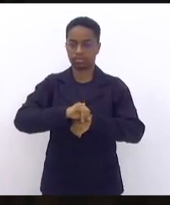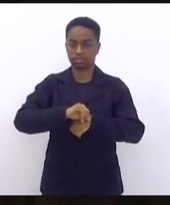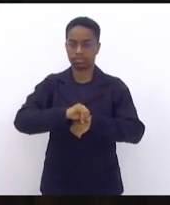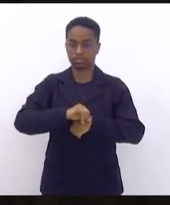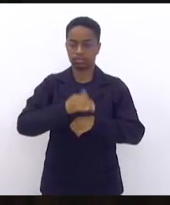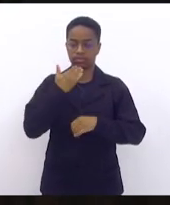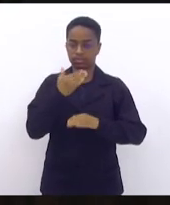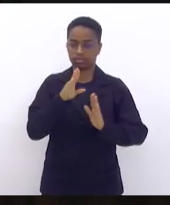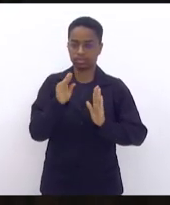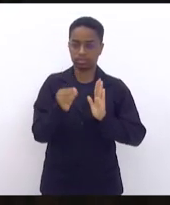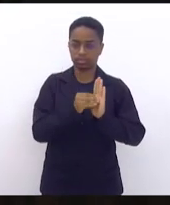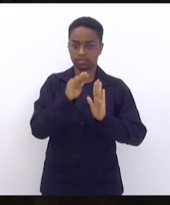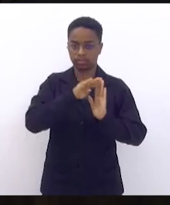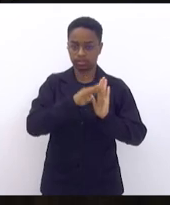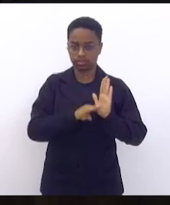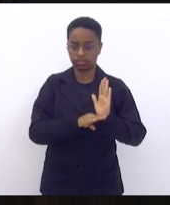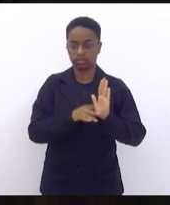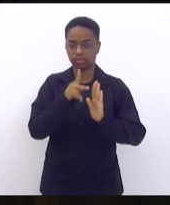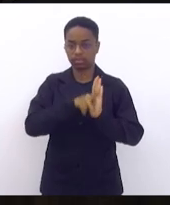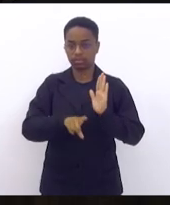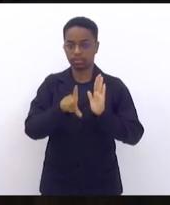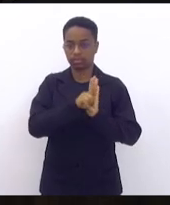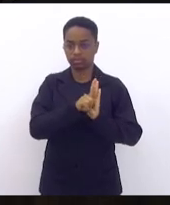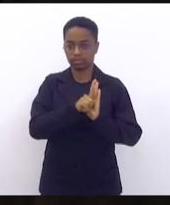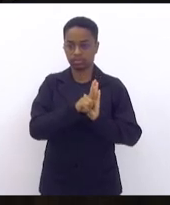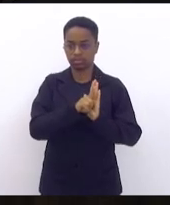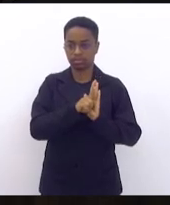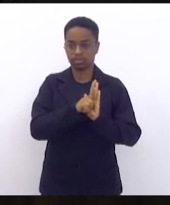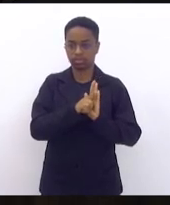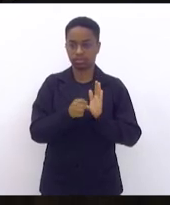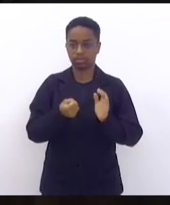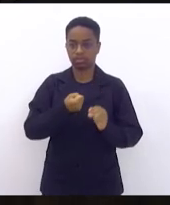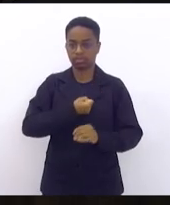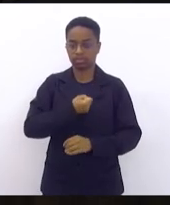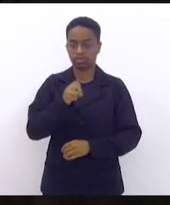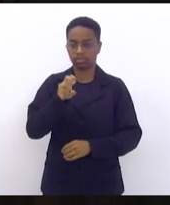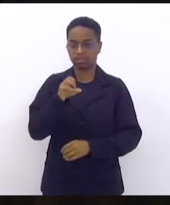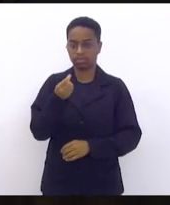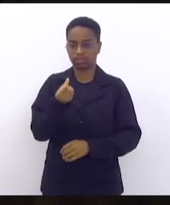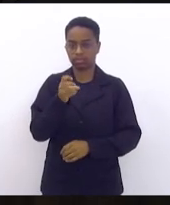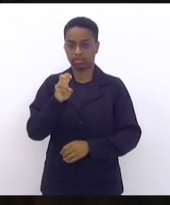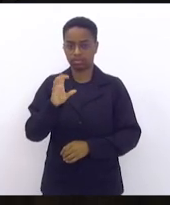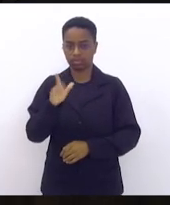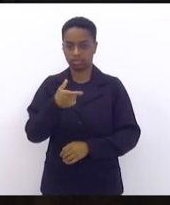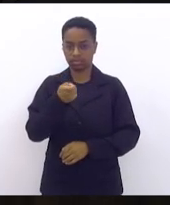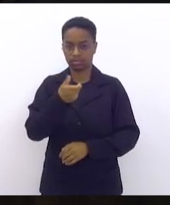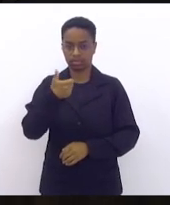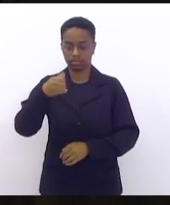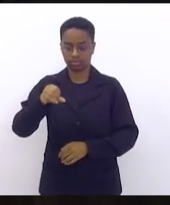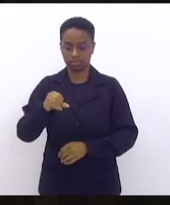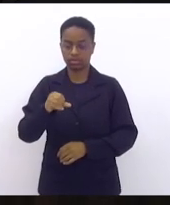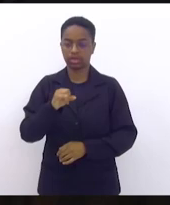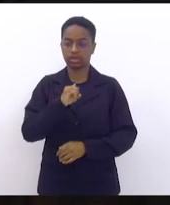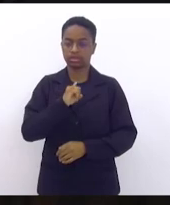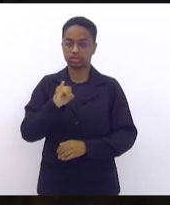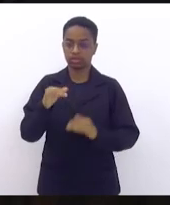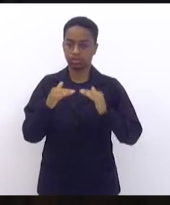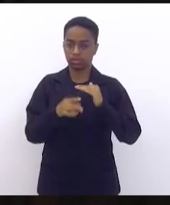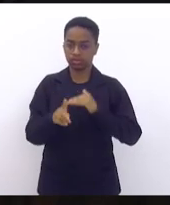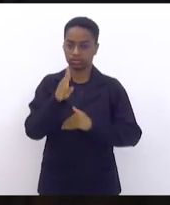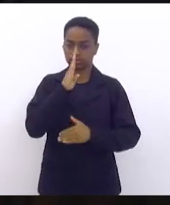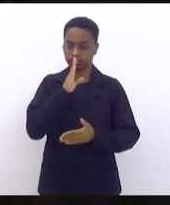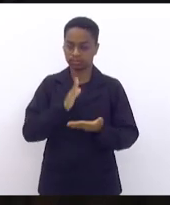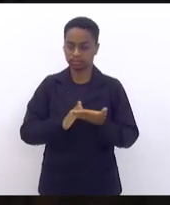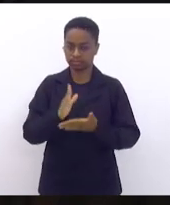mesa requerimento de inclusão na ordem do dia do projeto de lei número 565 de 19, do deputado Fred Pacheco. Senhores que